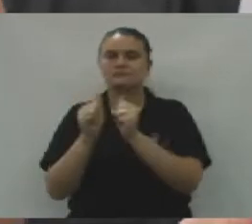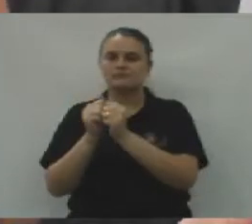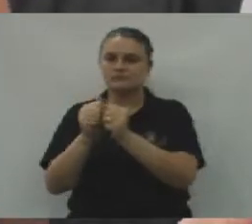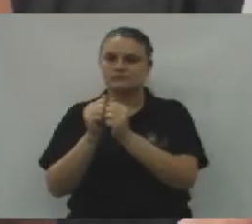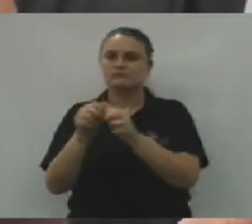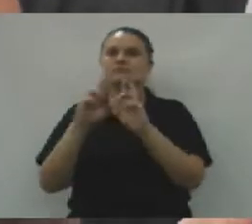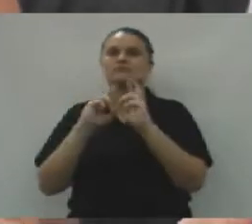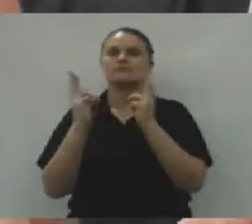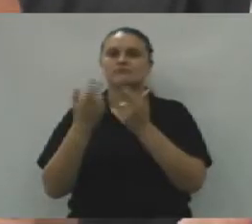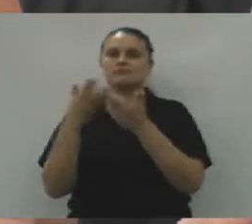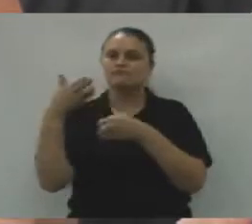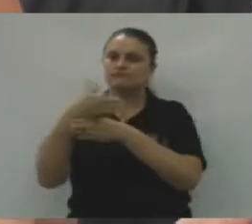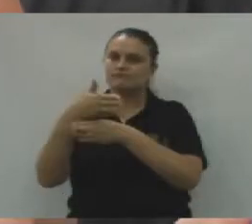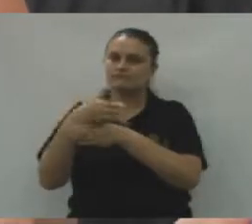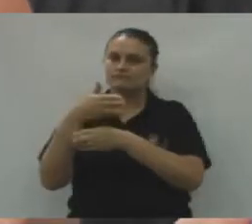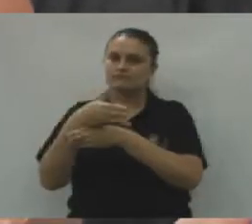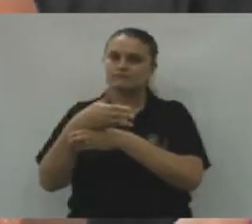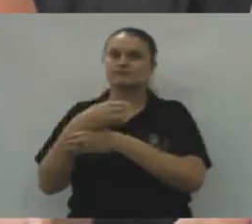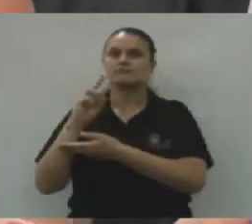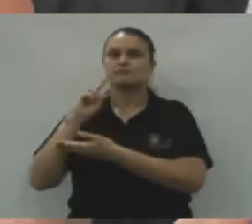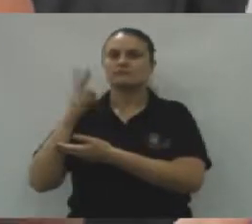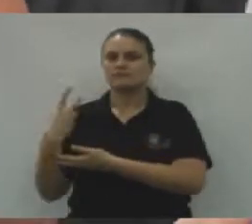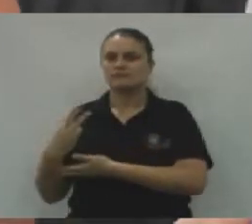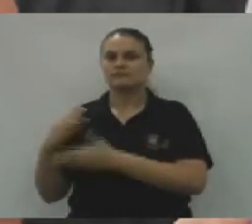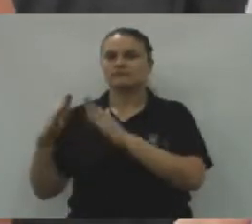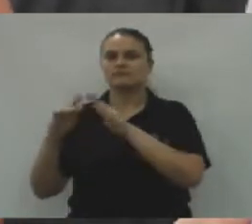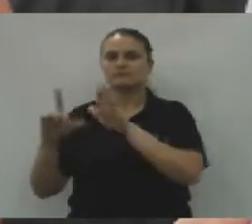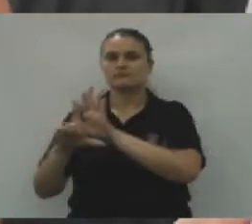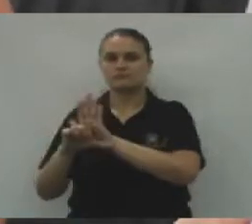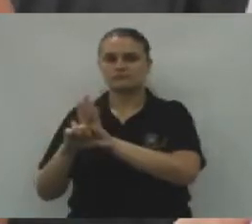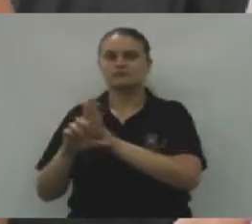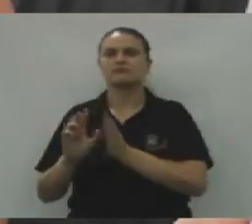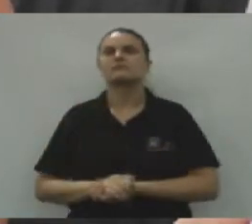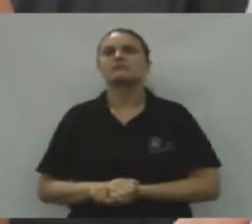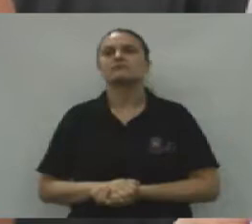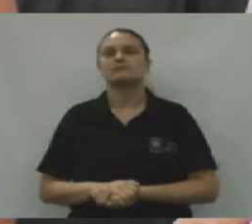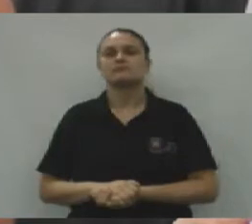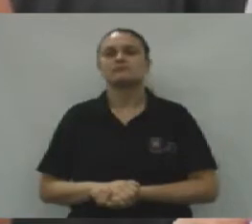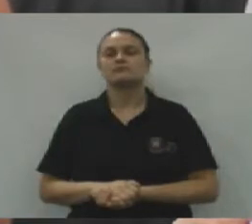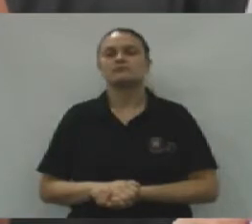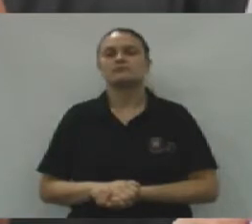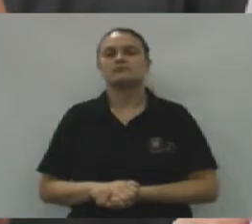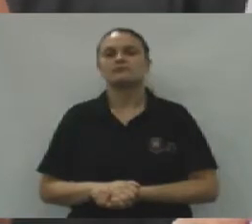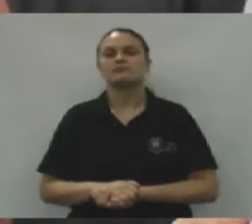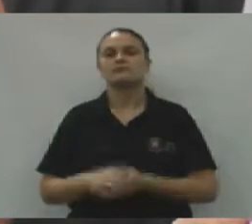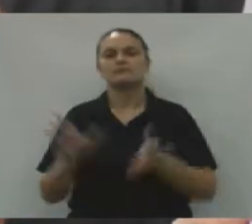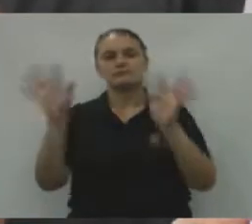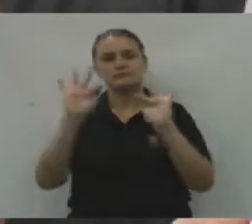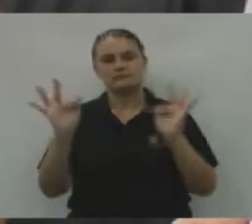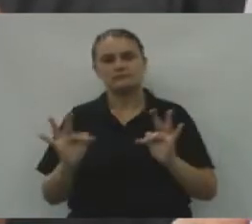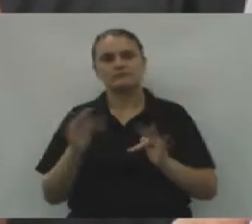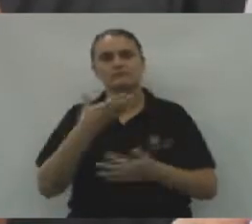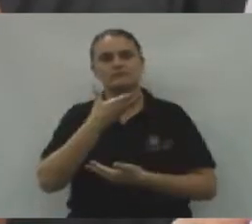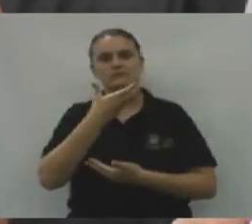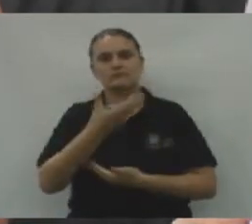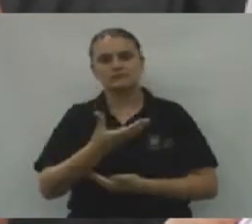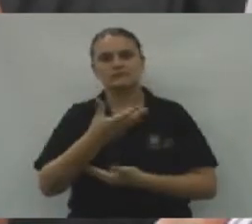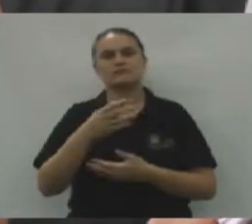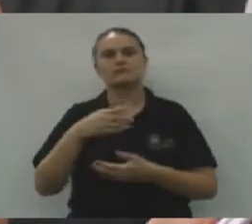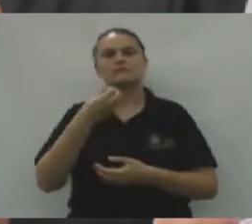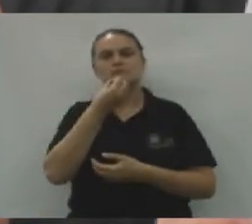aqui prestigiar os vereadores e essa casa, e dar um Feliz Natal, um próspero